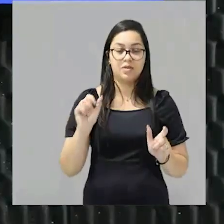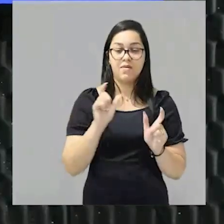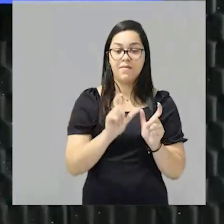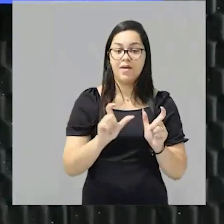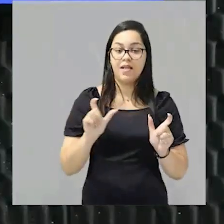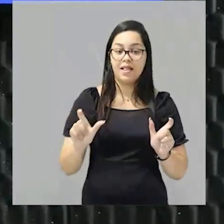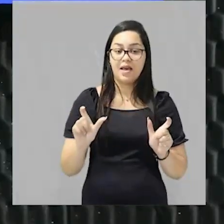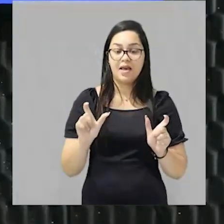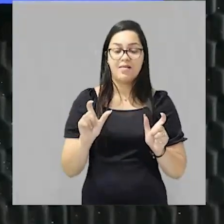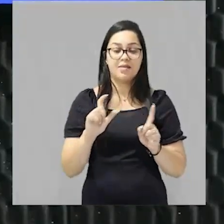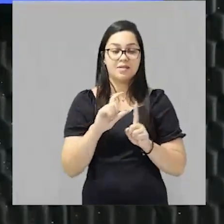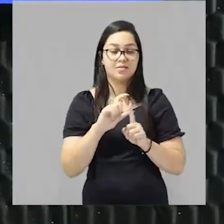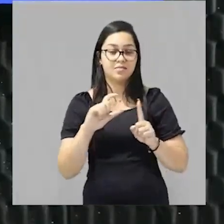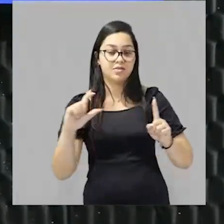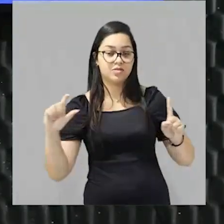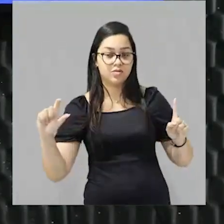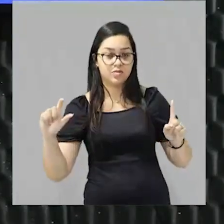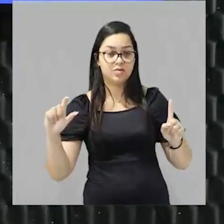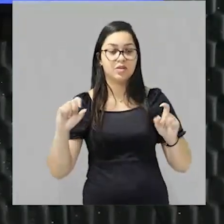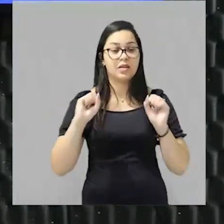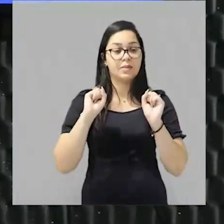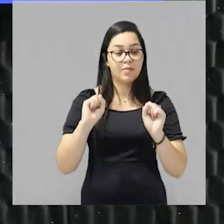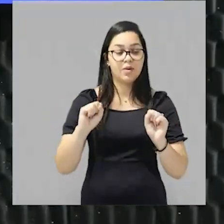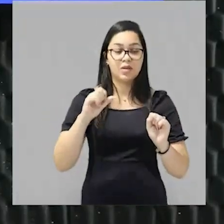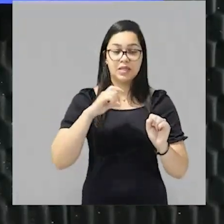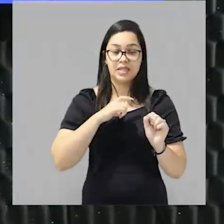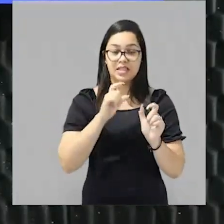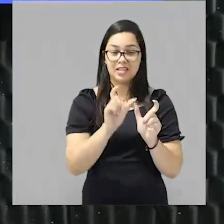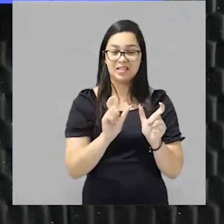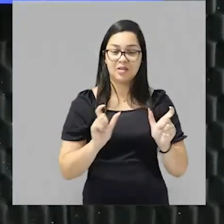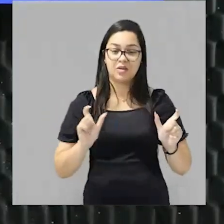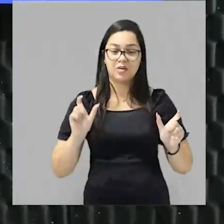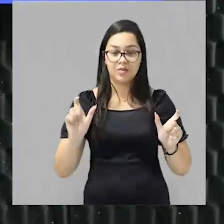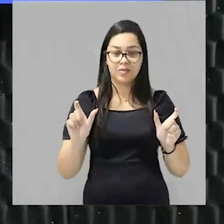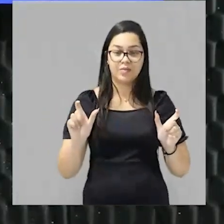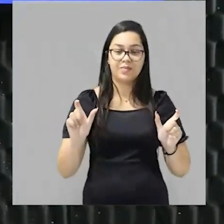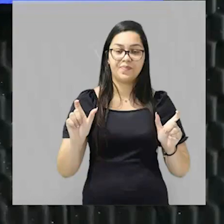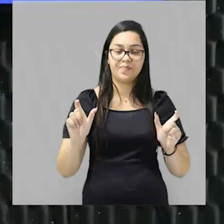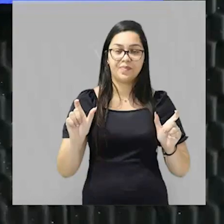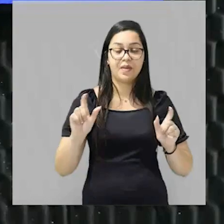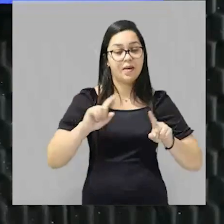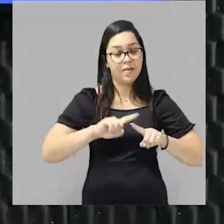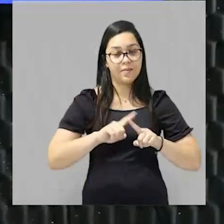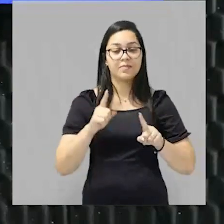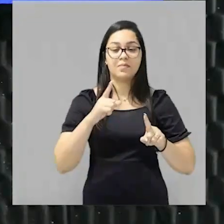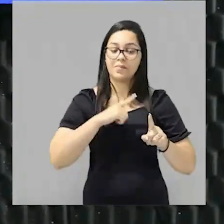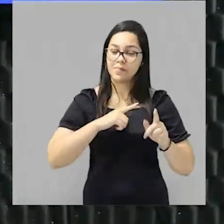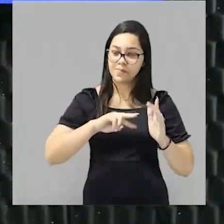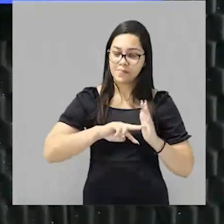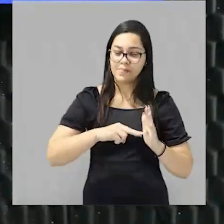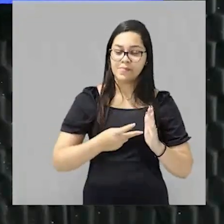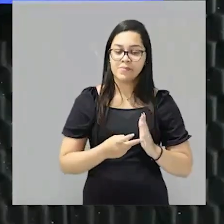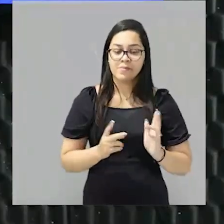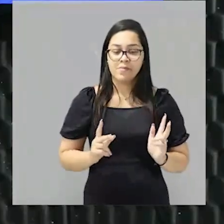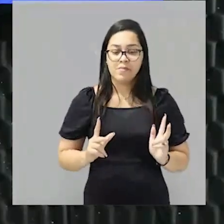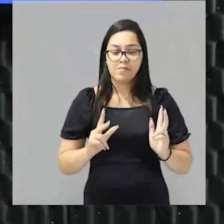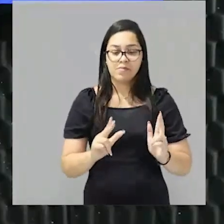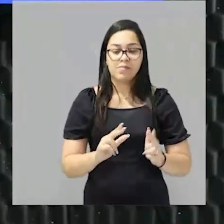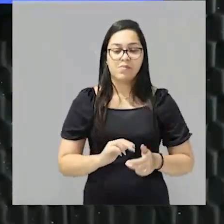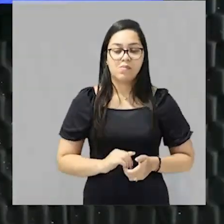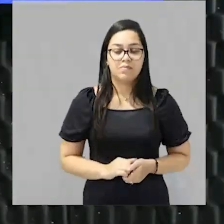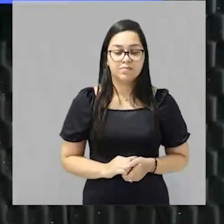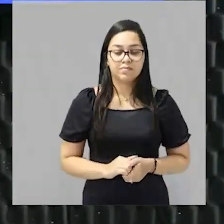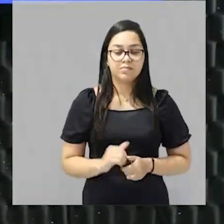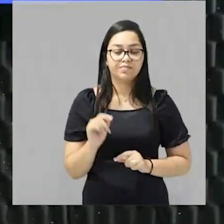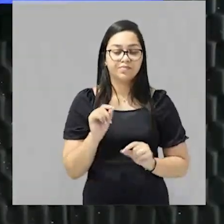expressões, frases inteiras que podem ser sinônimas uma da outra. Então, a sinonímia